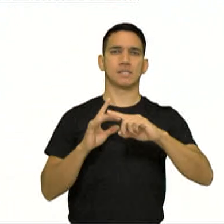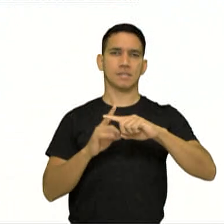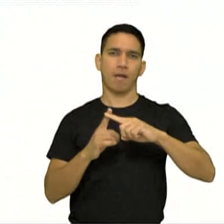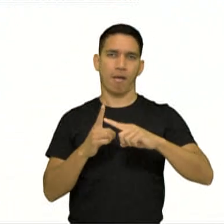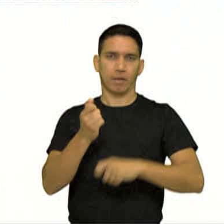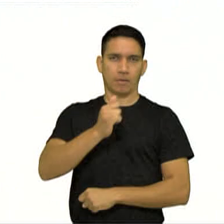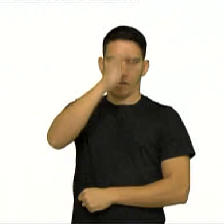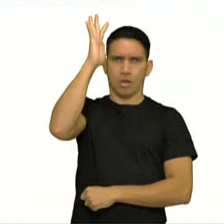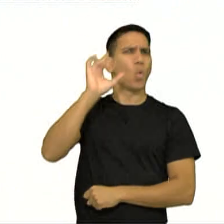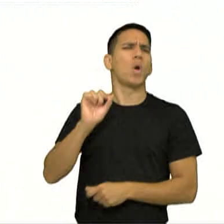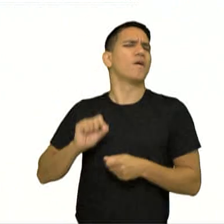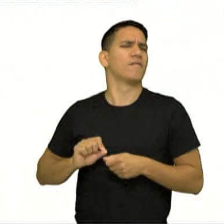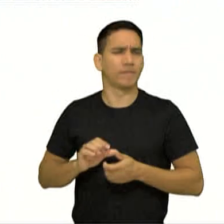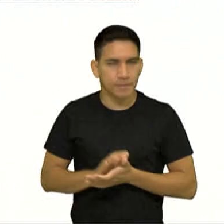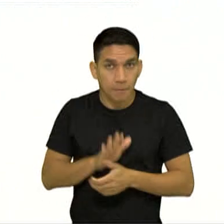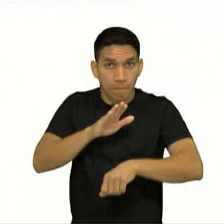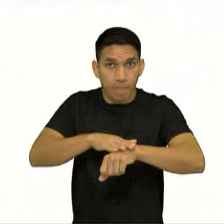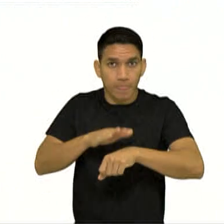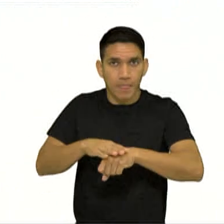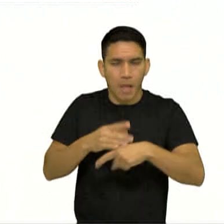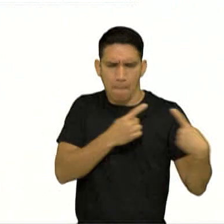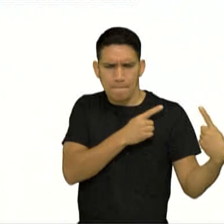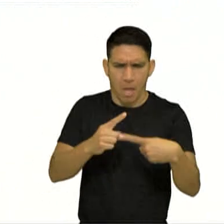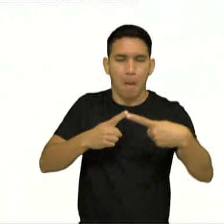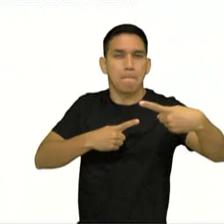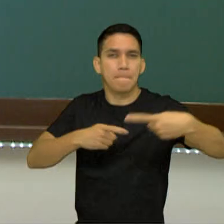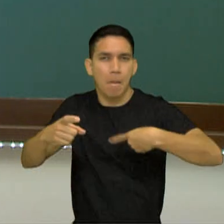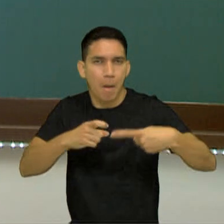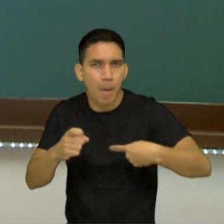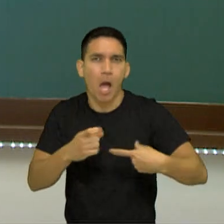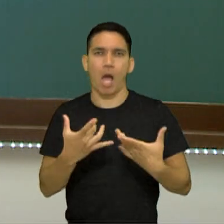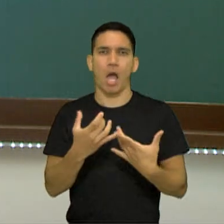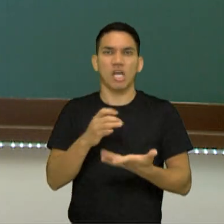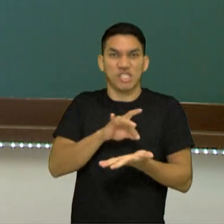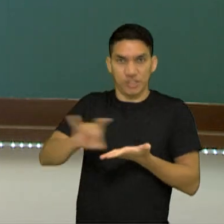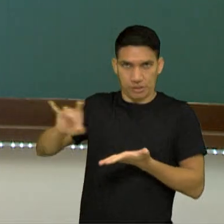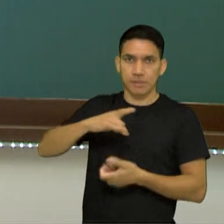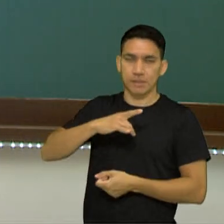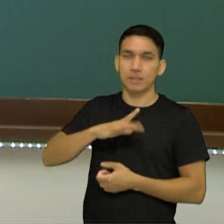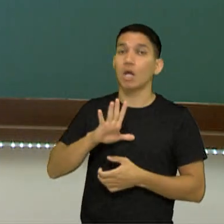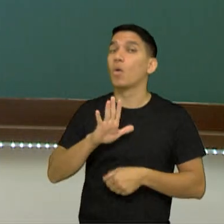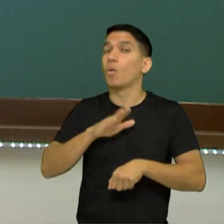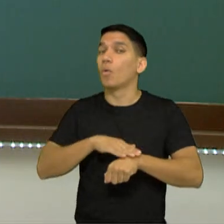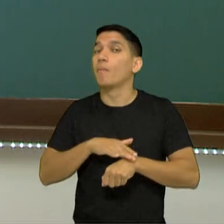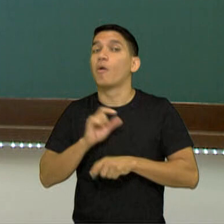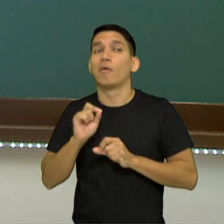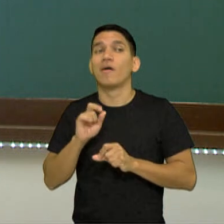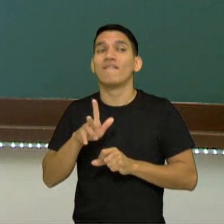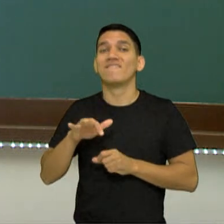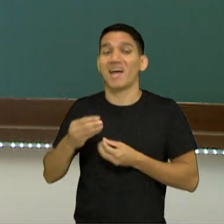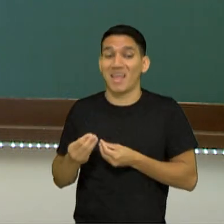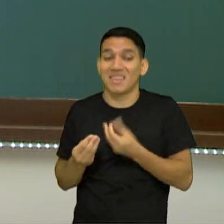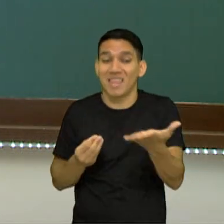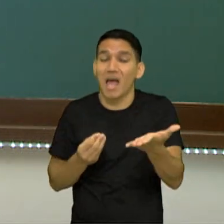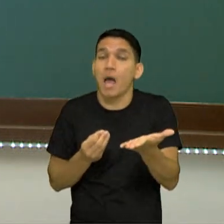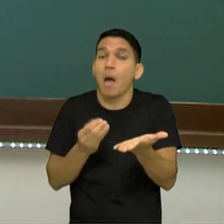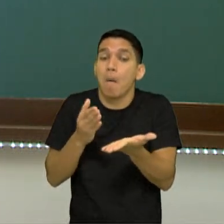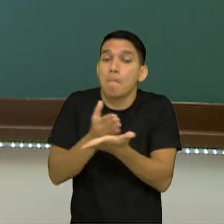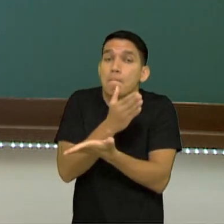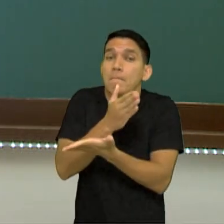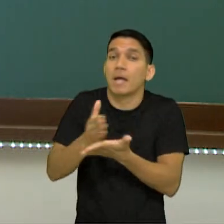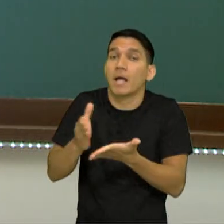A partir deste momento que ele combater os seus inimigos, ele vai dar parte das